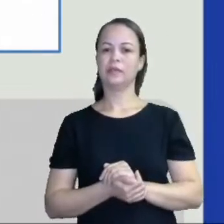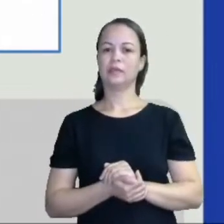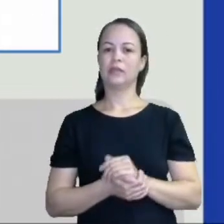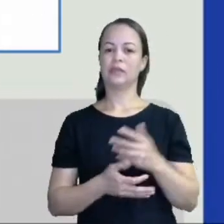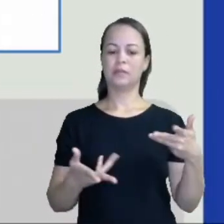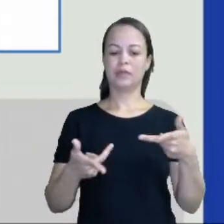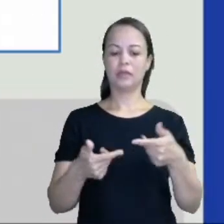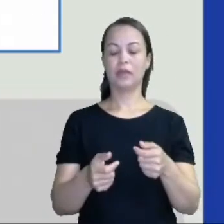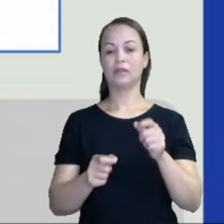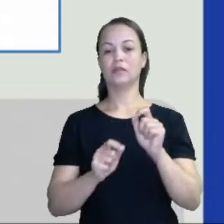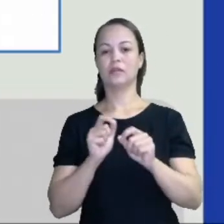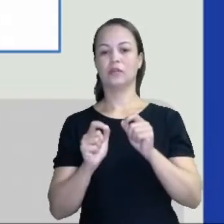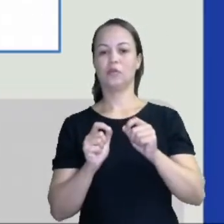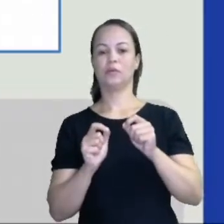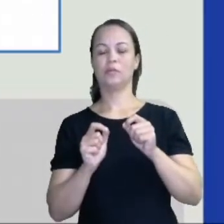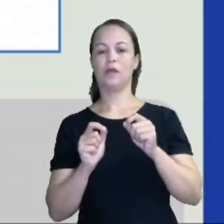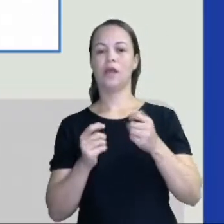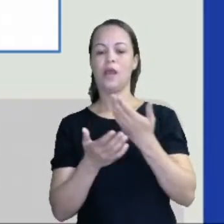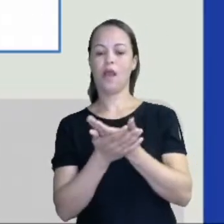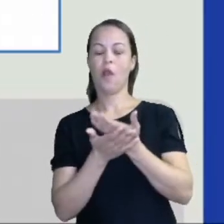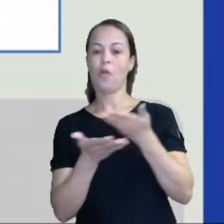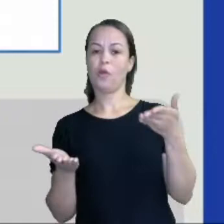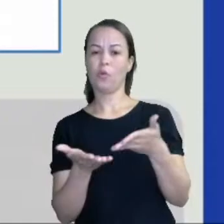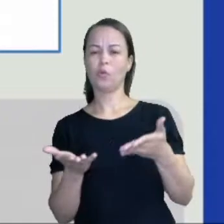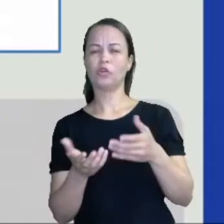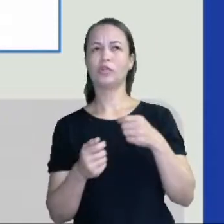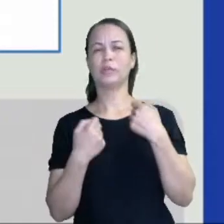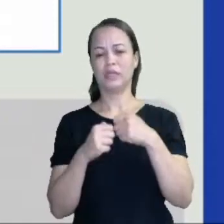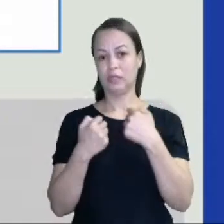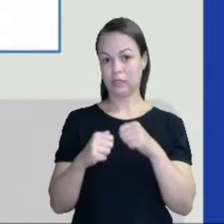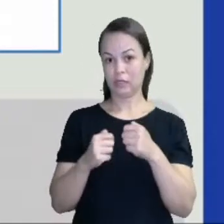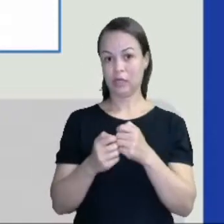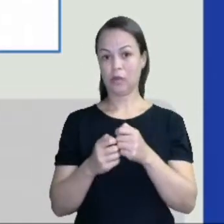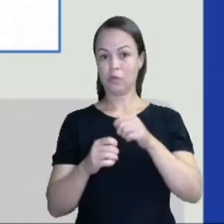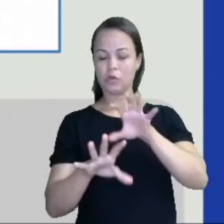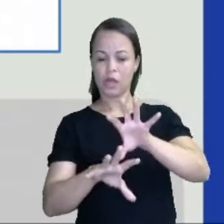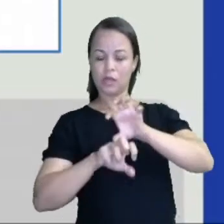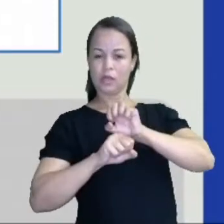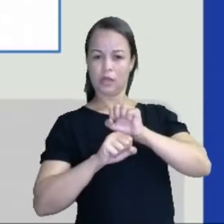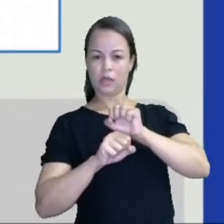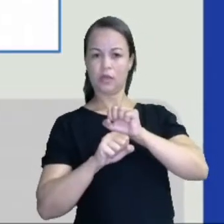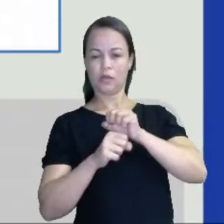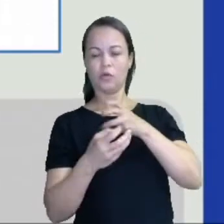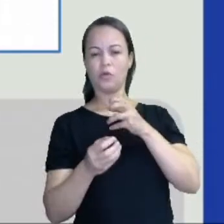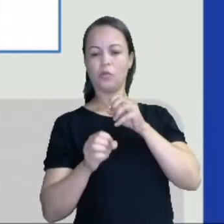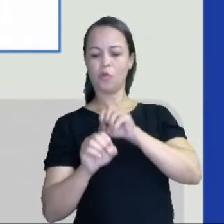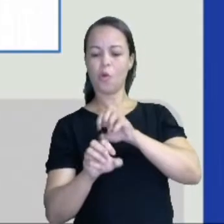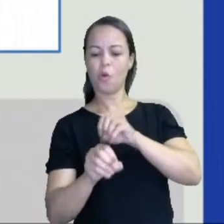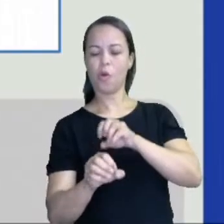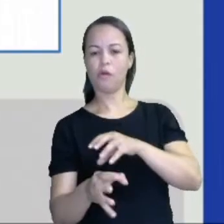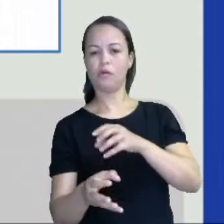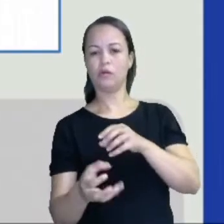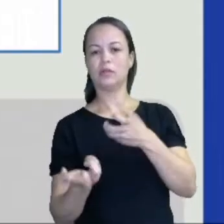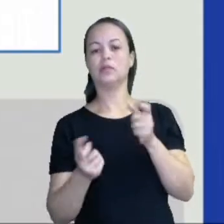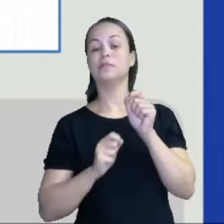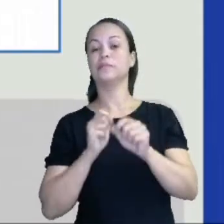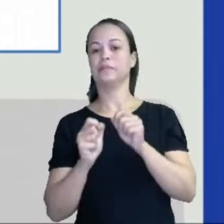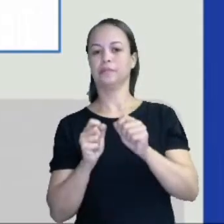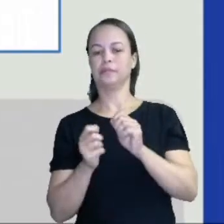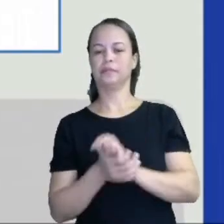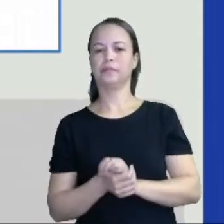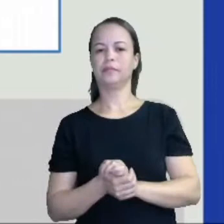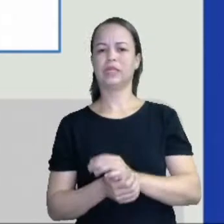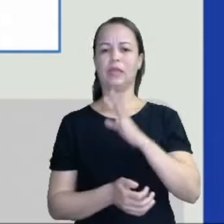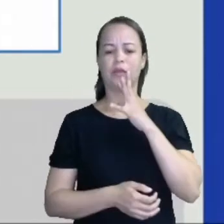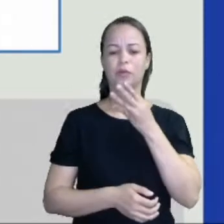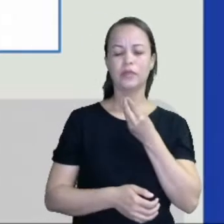nós vamos contemplar hoje na nossa aula, ou seja, que a gente deve adquirir como conhecimento, é o seguinte: